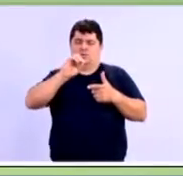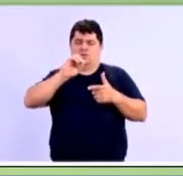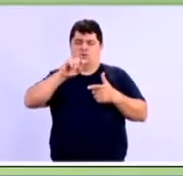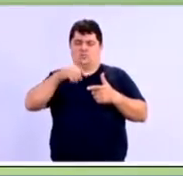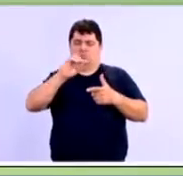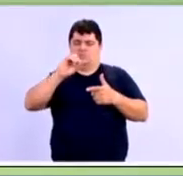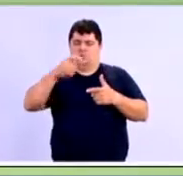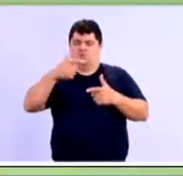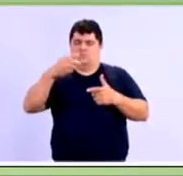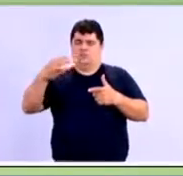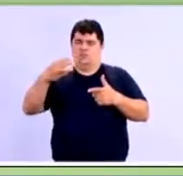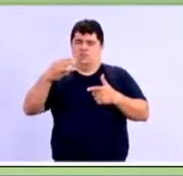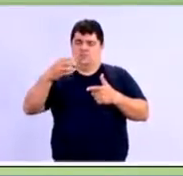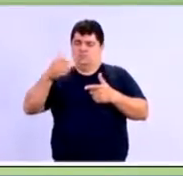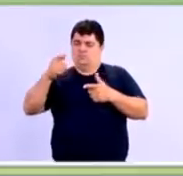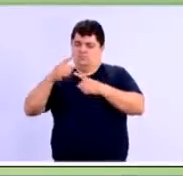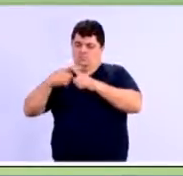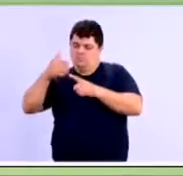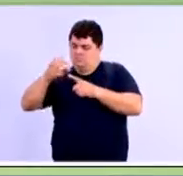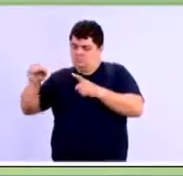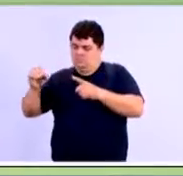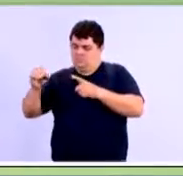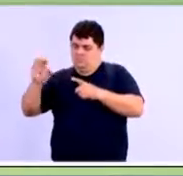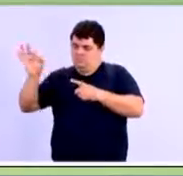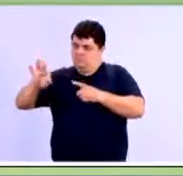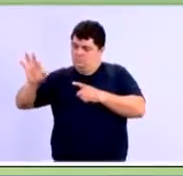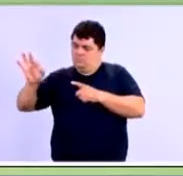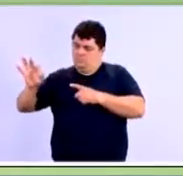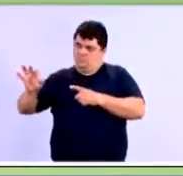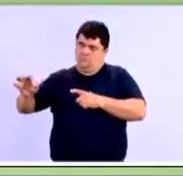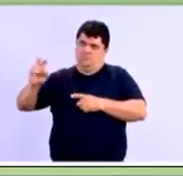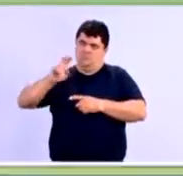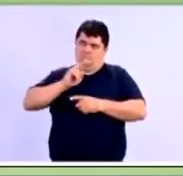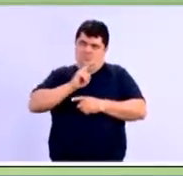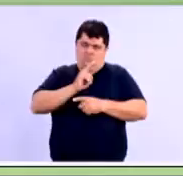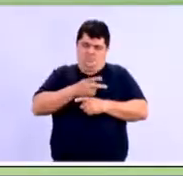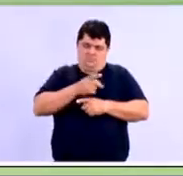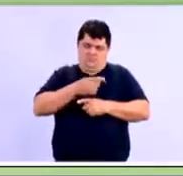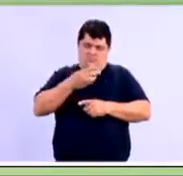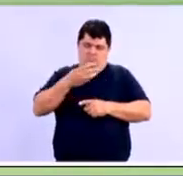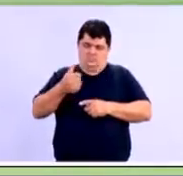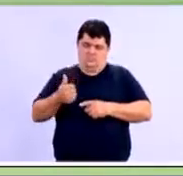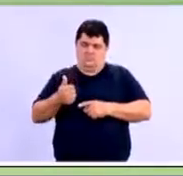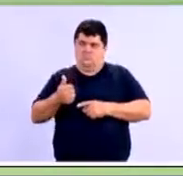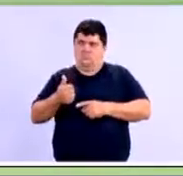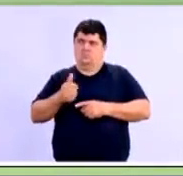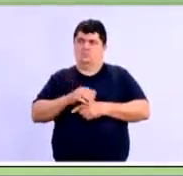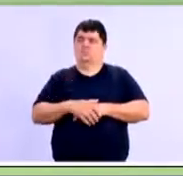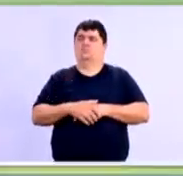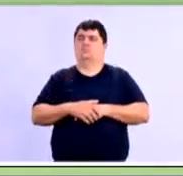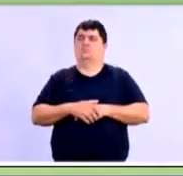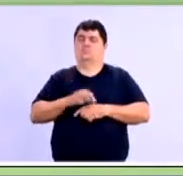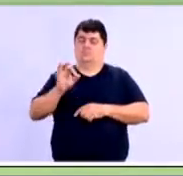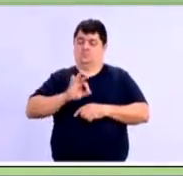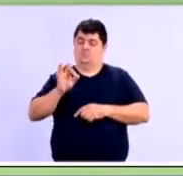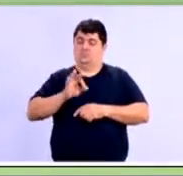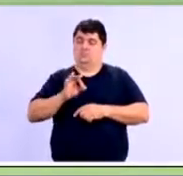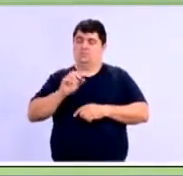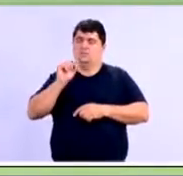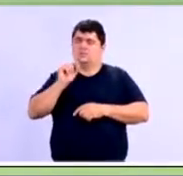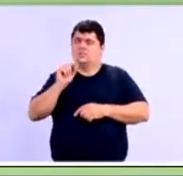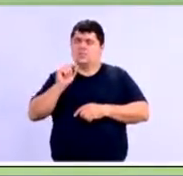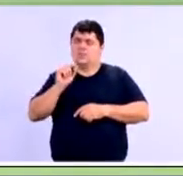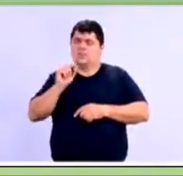0,2309. Aí, quando eu multiplico por 100, eu transformo em quem? Em percentual, 2,31%. O que é isso